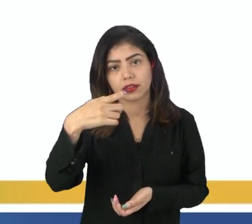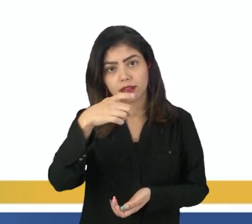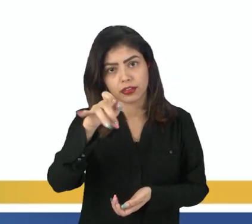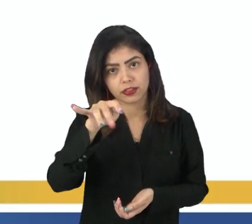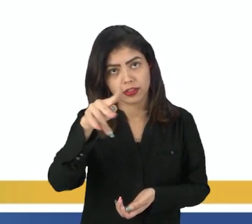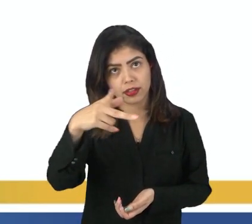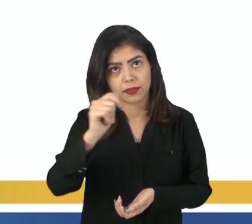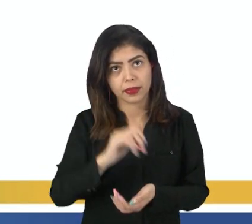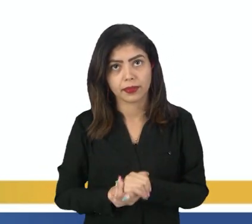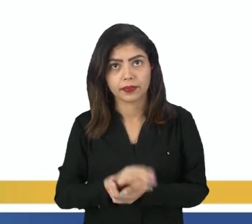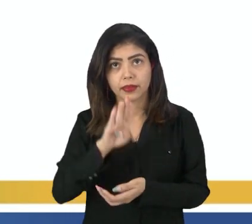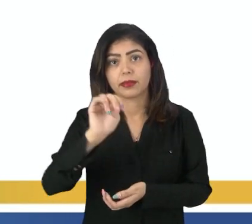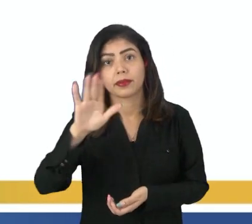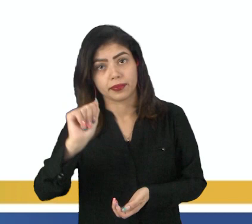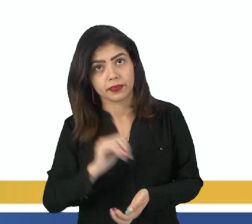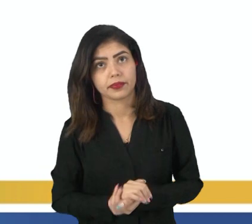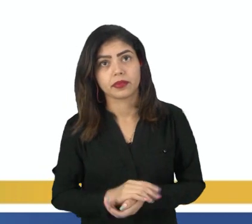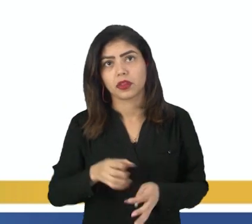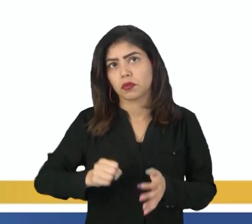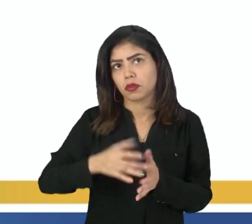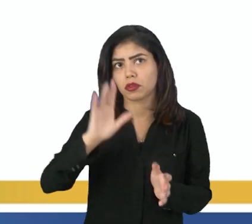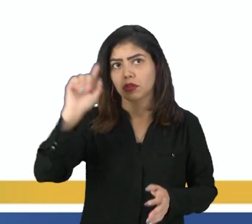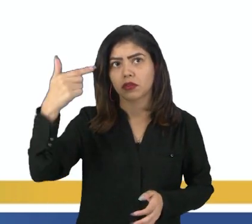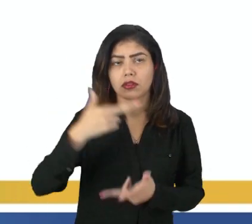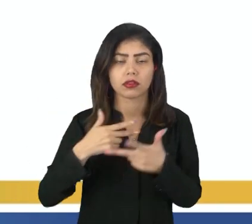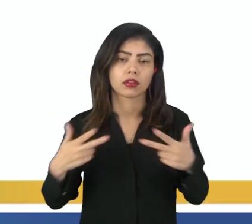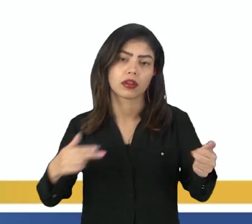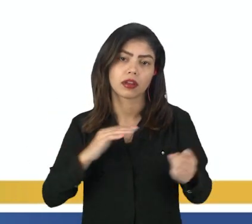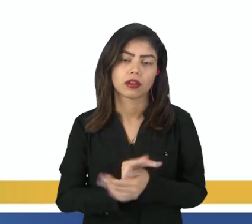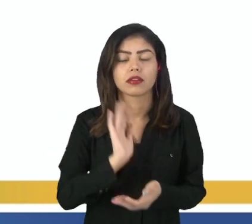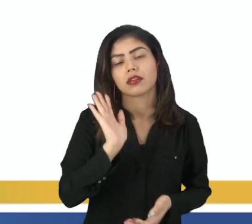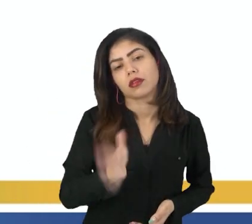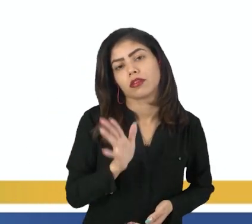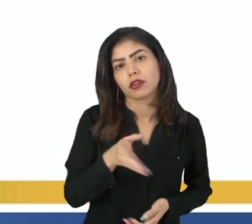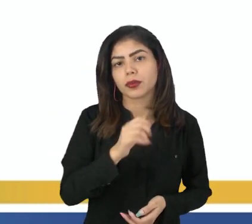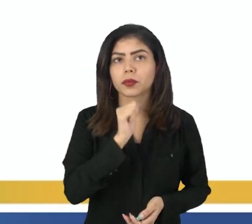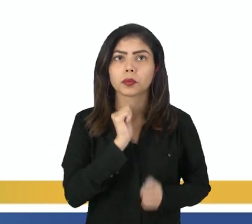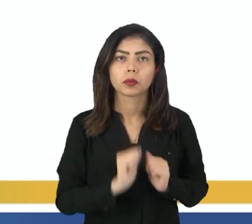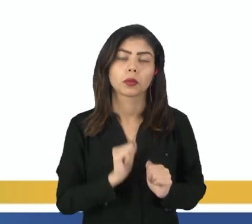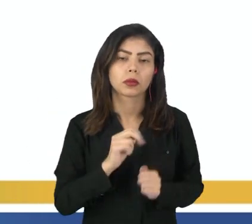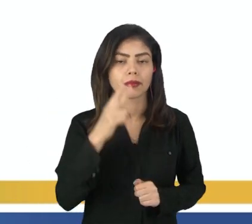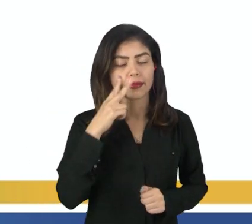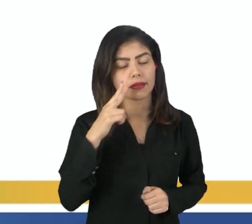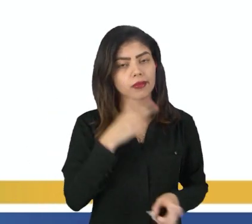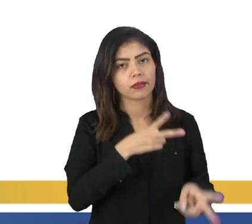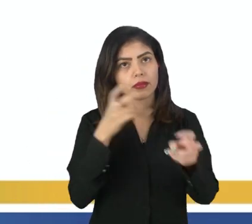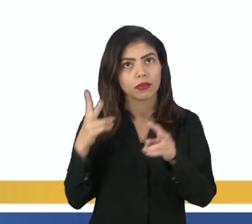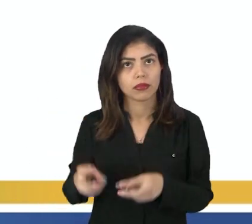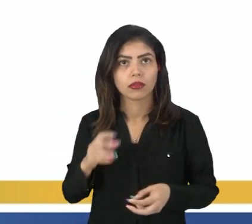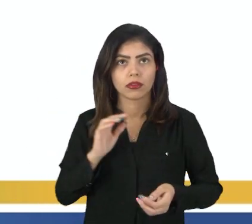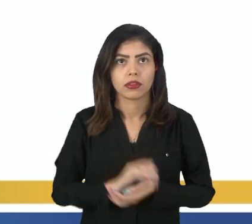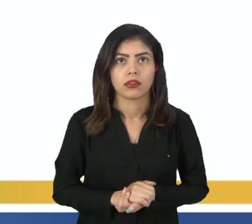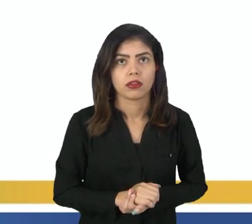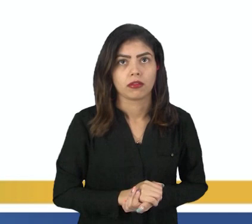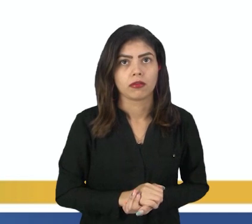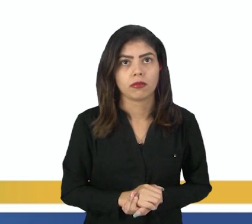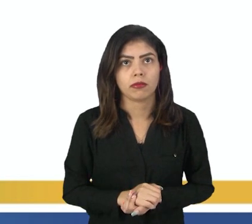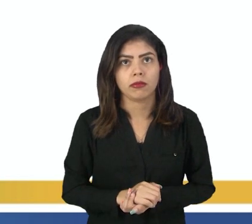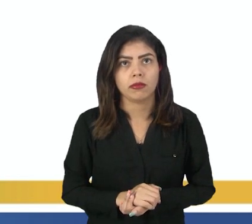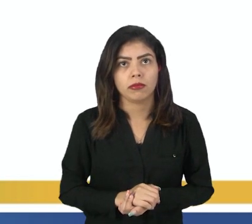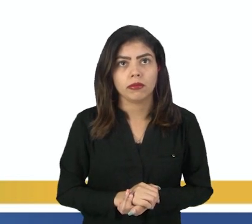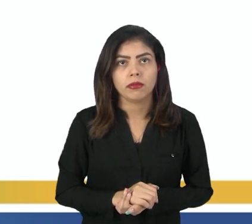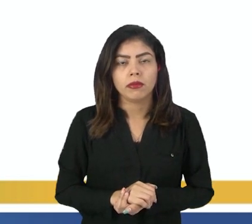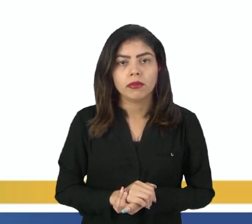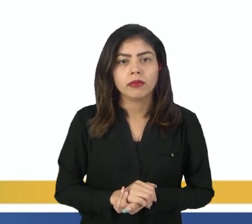fubá, babá, lambada e muitas outras que você pode pesquisar e ver como é rica essa cultura